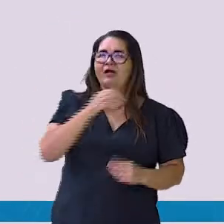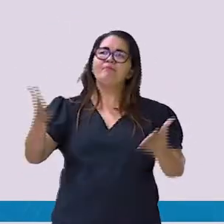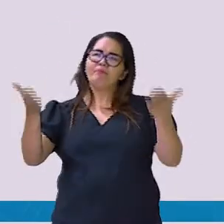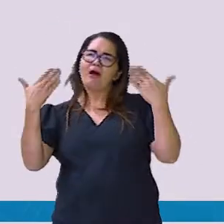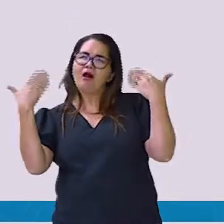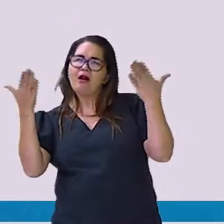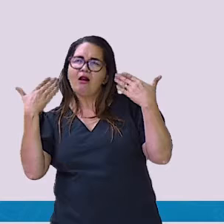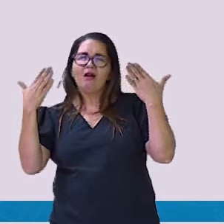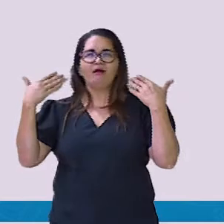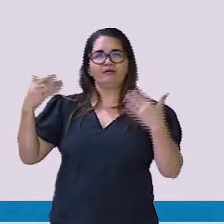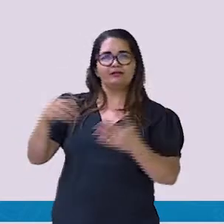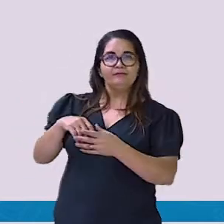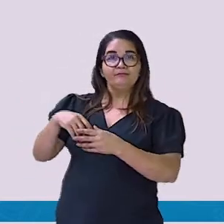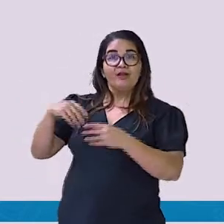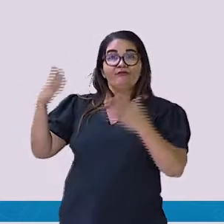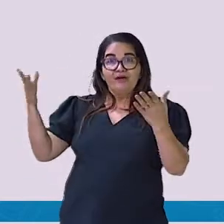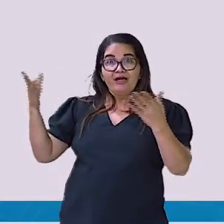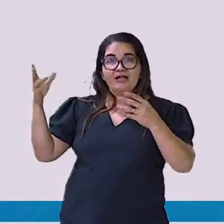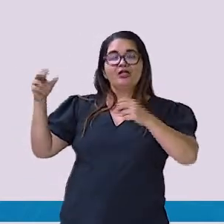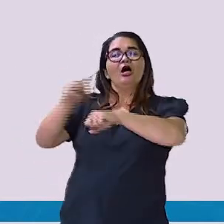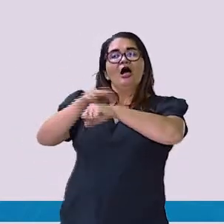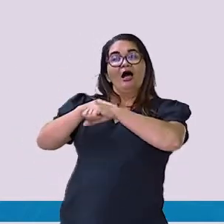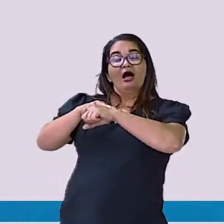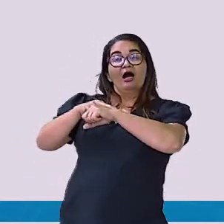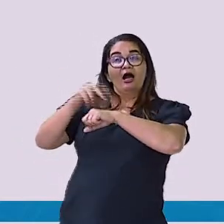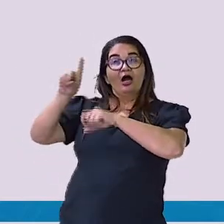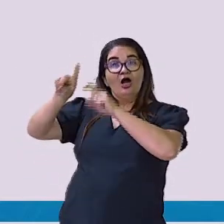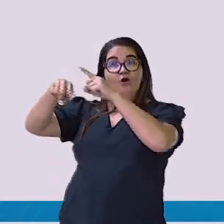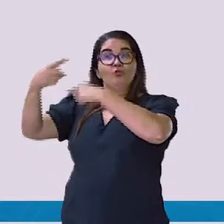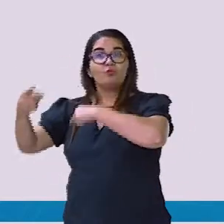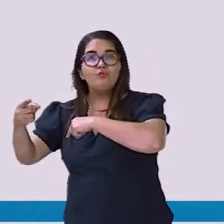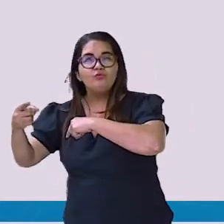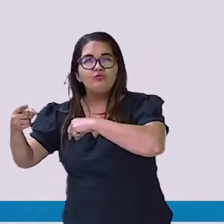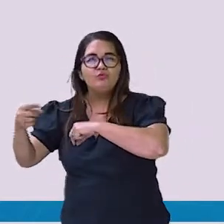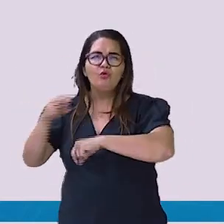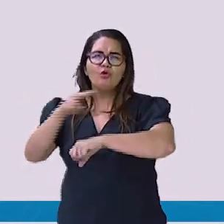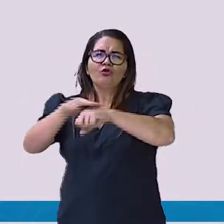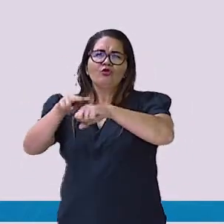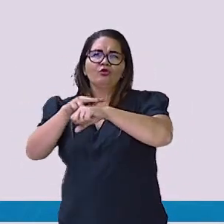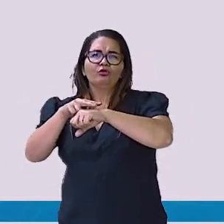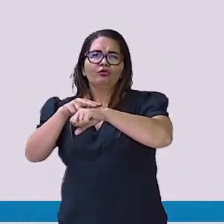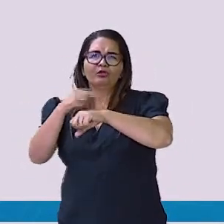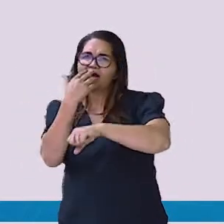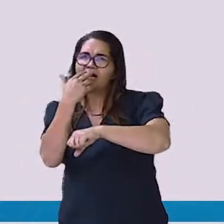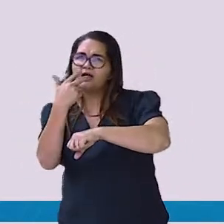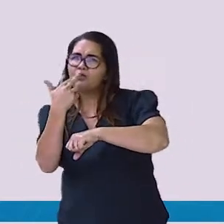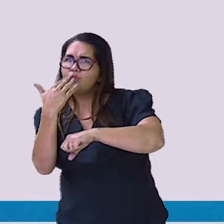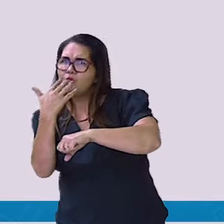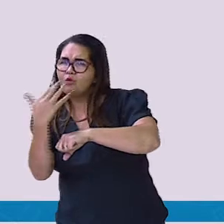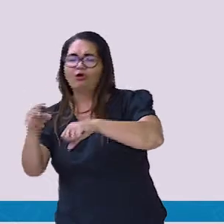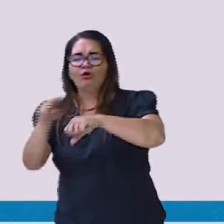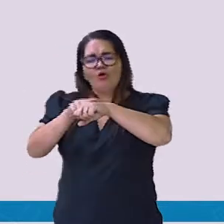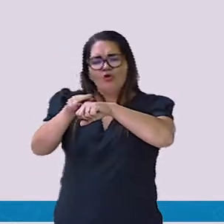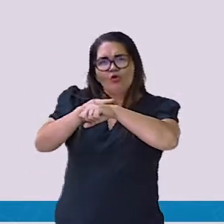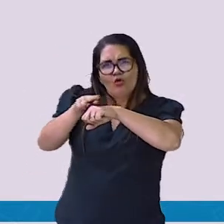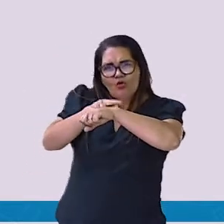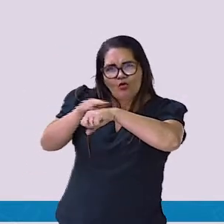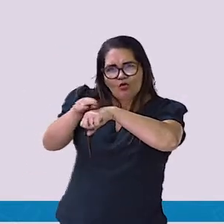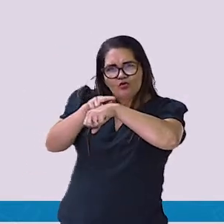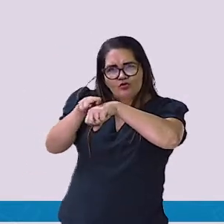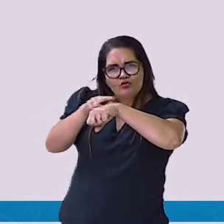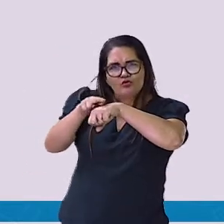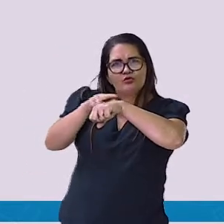Esse fosco aqui, esse roxo, né? Clima seco. Quando eu falo de clima seco, eu estou falando de